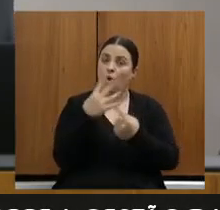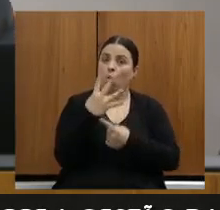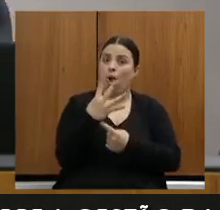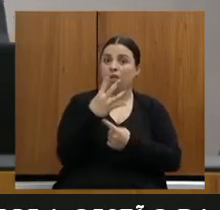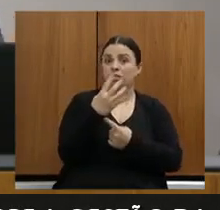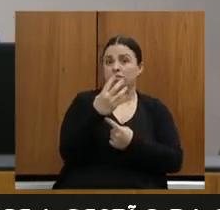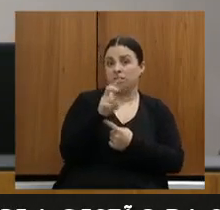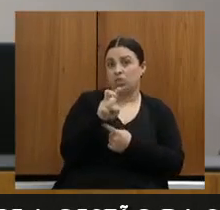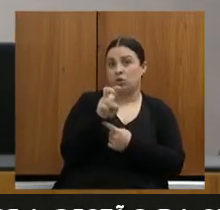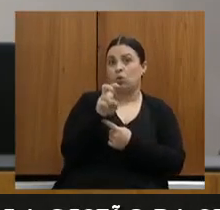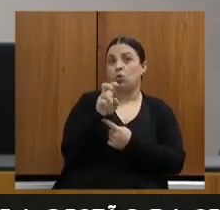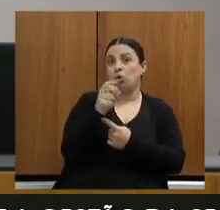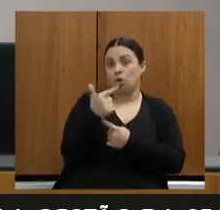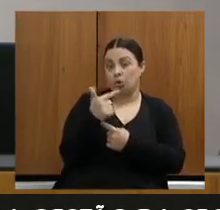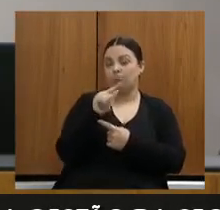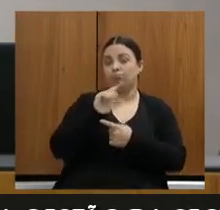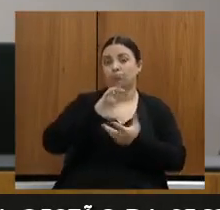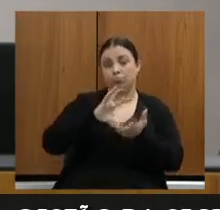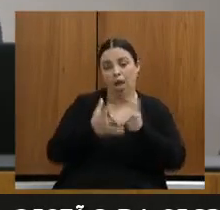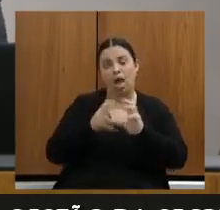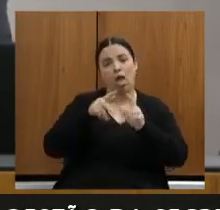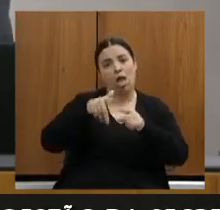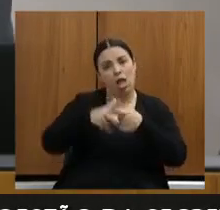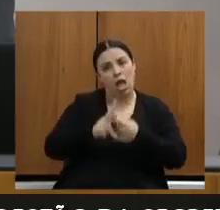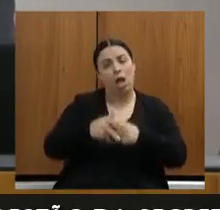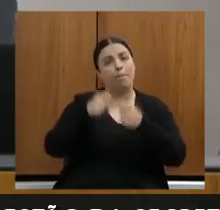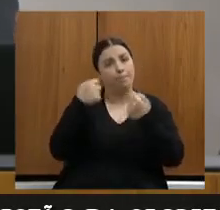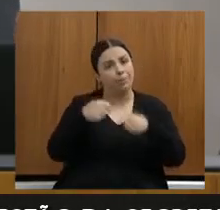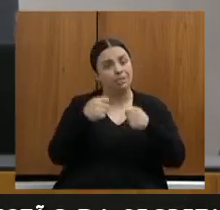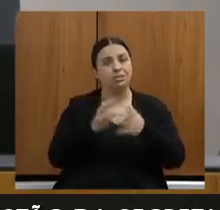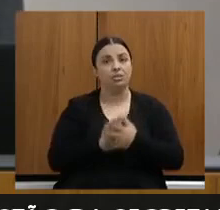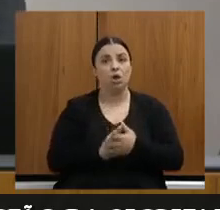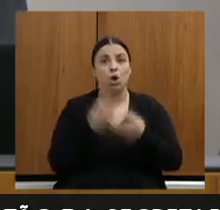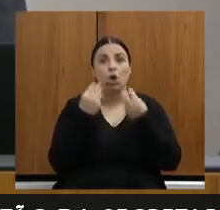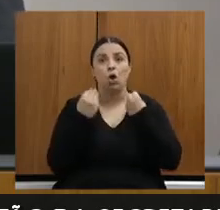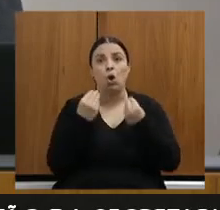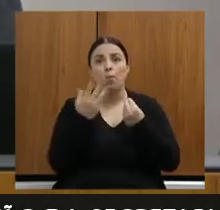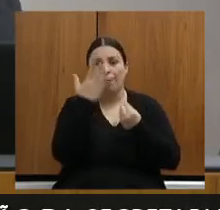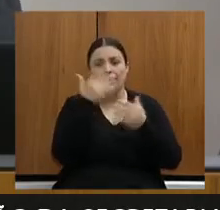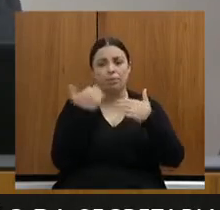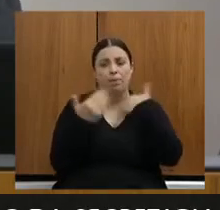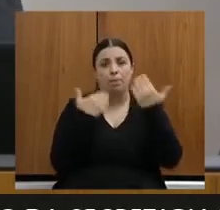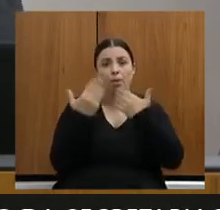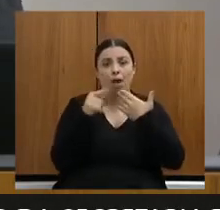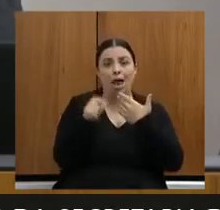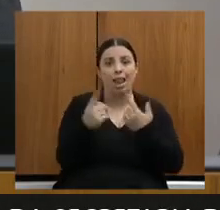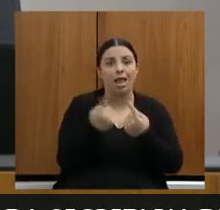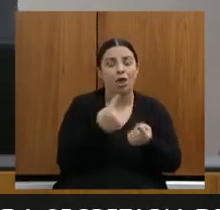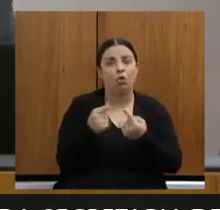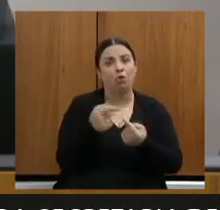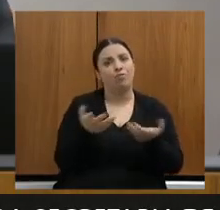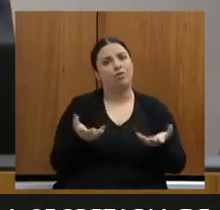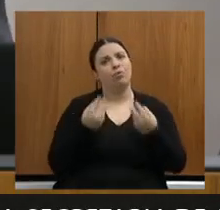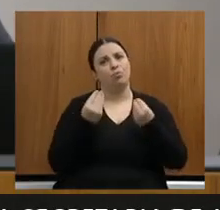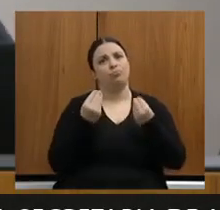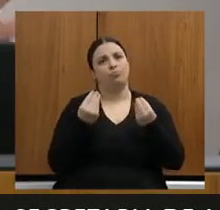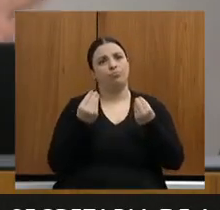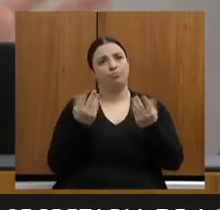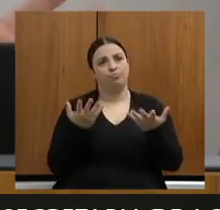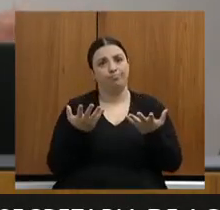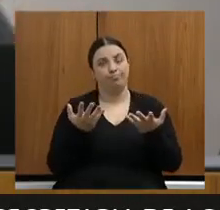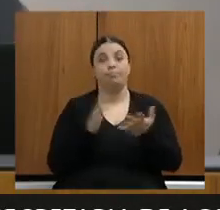pelo governo não existe possibilidade de perdermos mais vidas como estamos perdendo naquelas rodovias